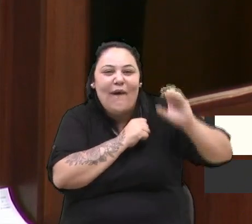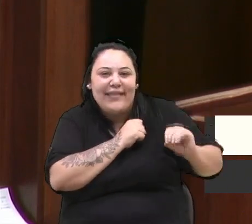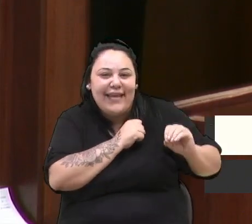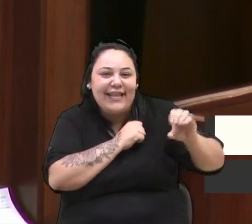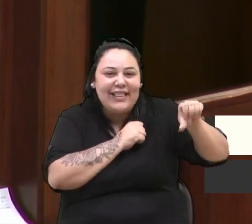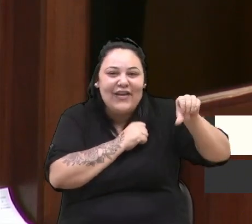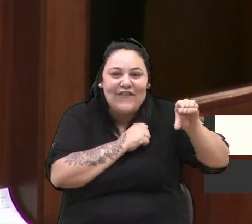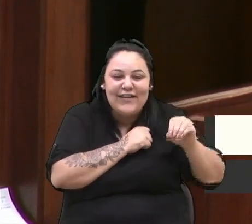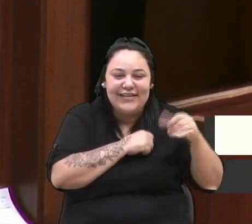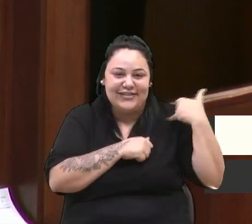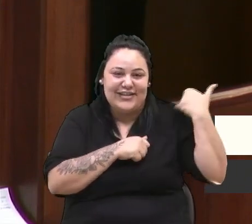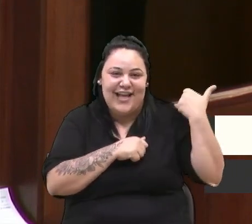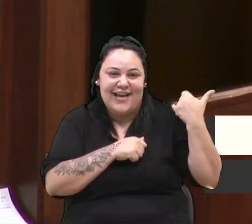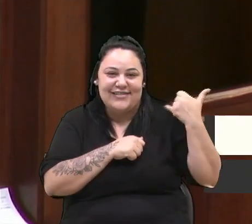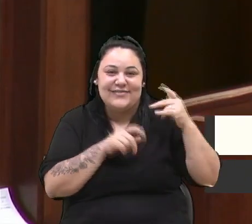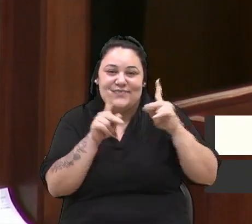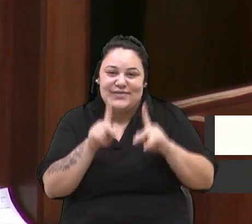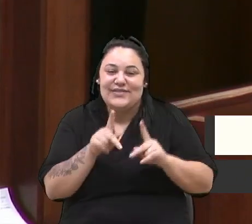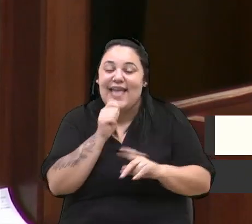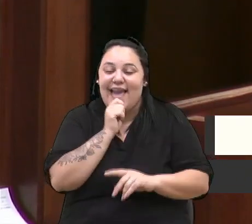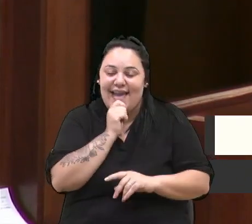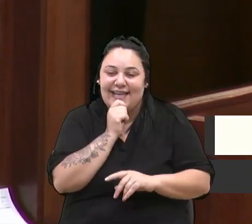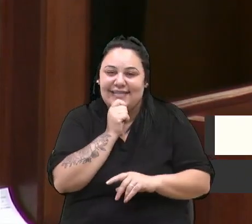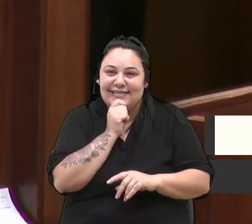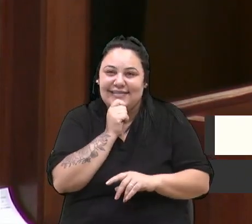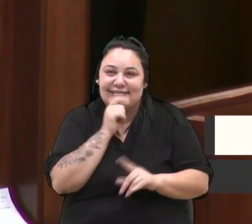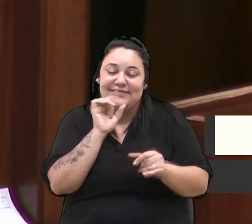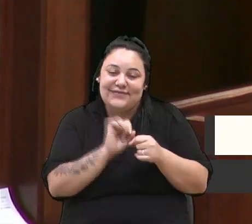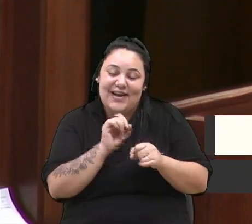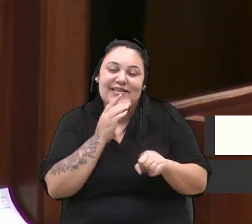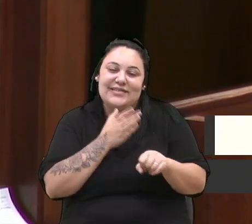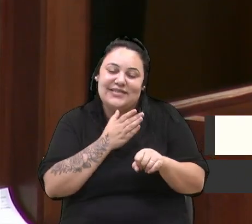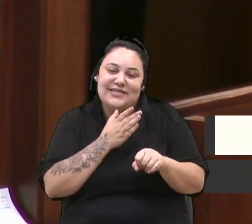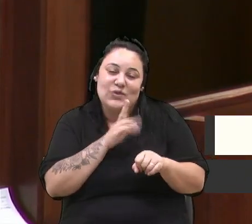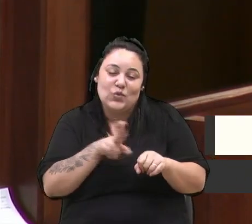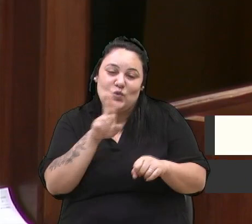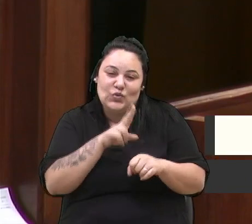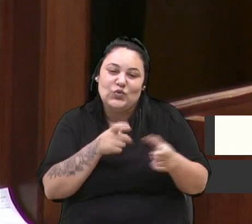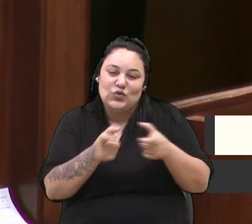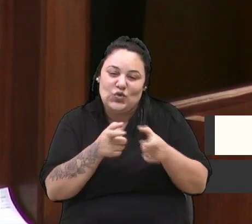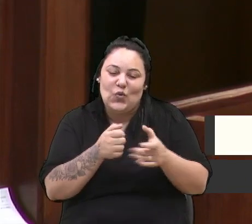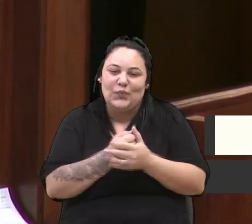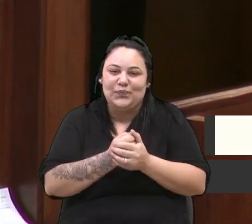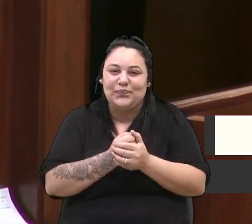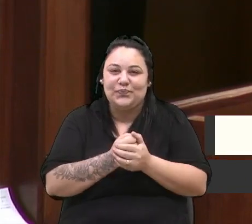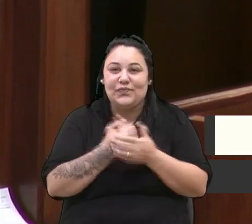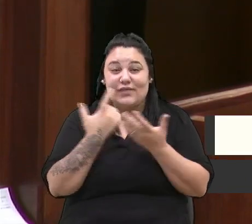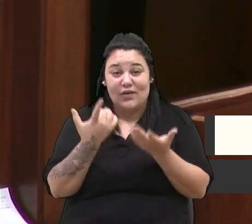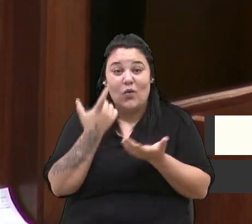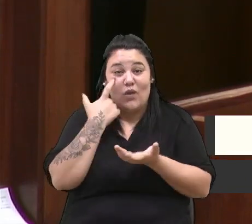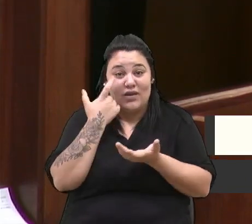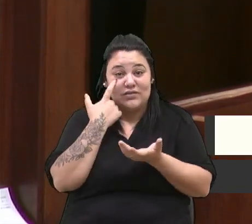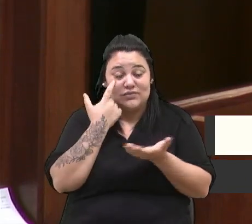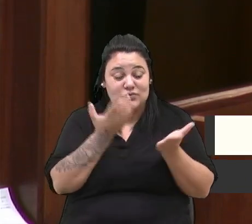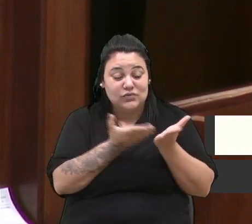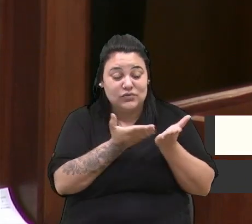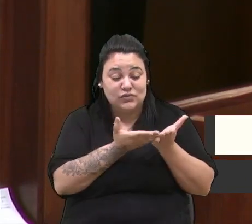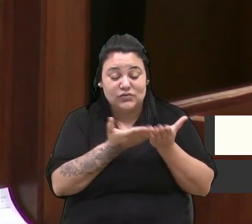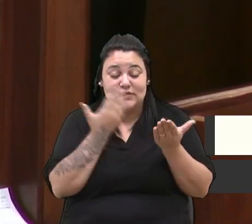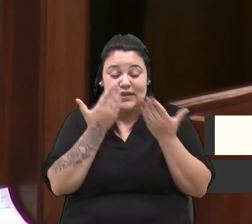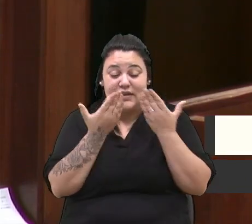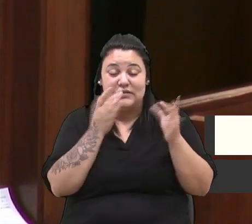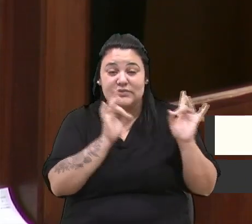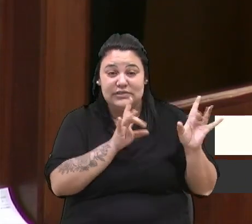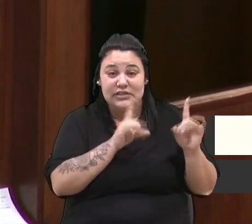que são pessoas que ainda fazem prática do xadrez. De acordo com os estudos e análises de